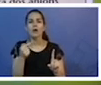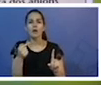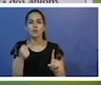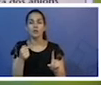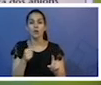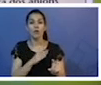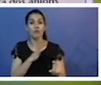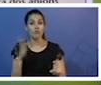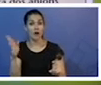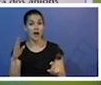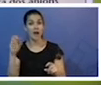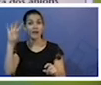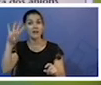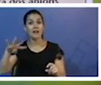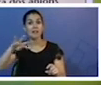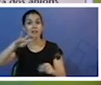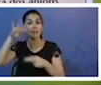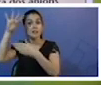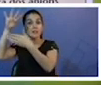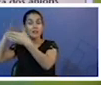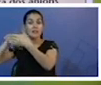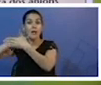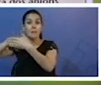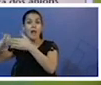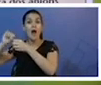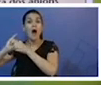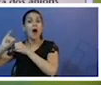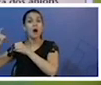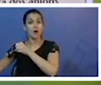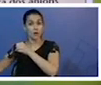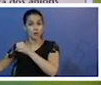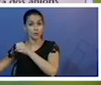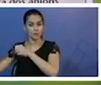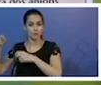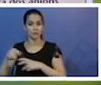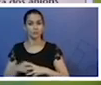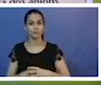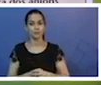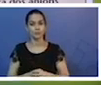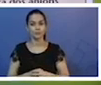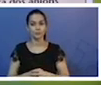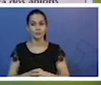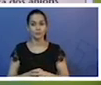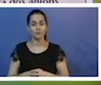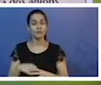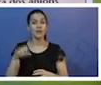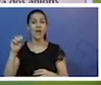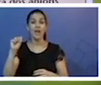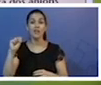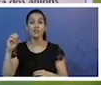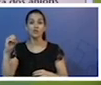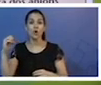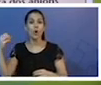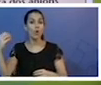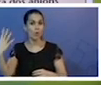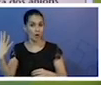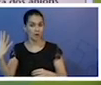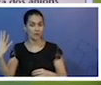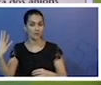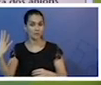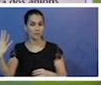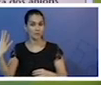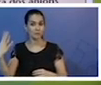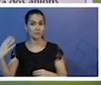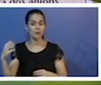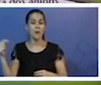de ânions e a gente vai procurar aqui. Então nós vamos encontrar aqui, ó, o sulfato SO4 e a carga